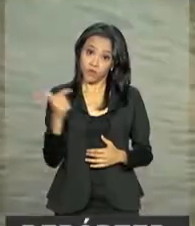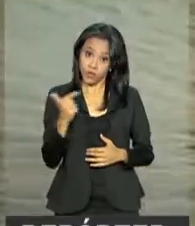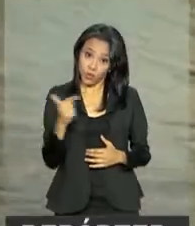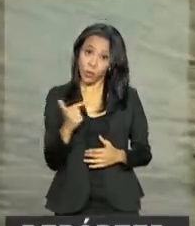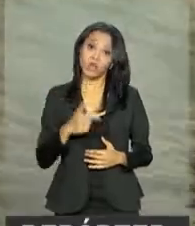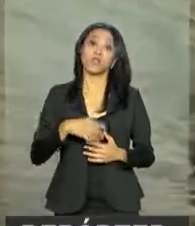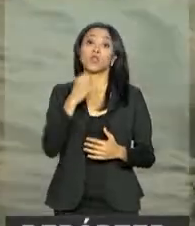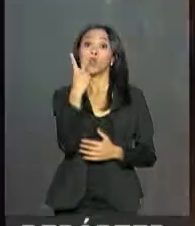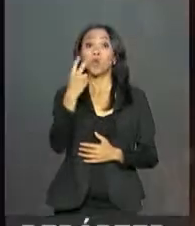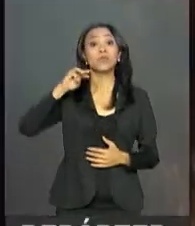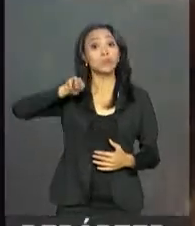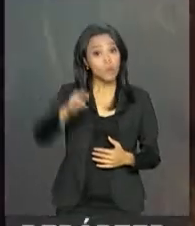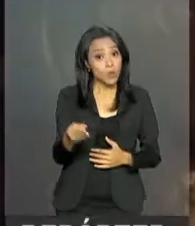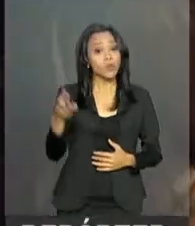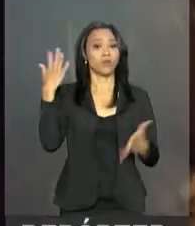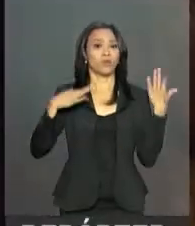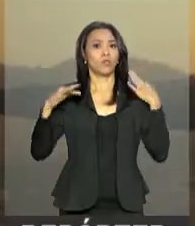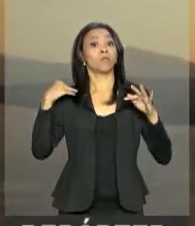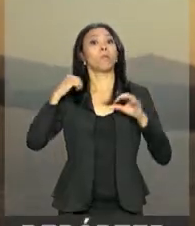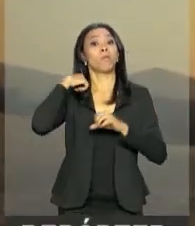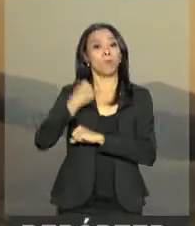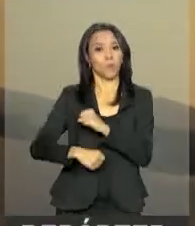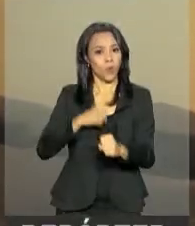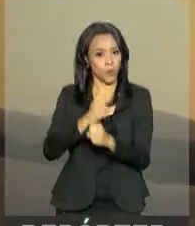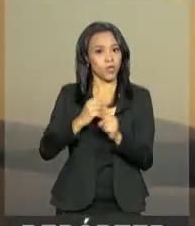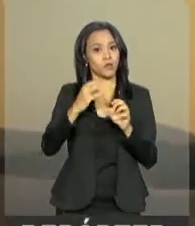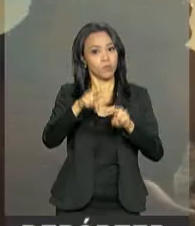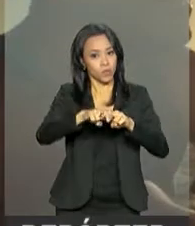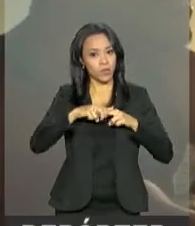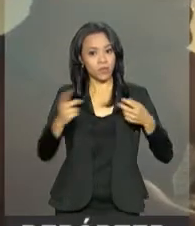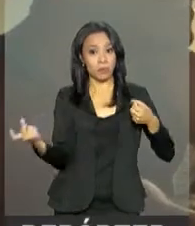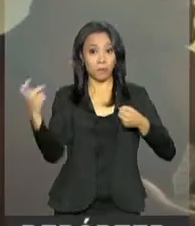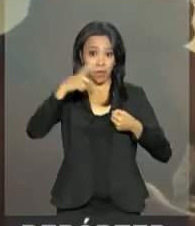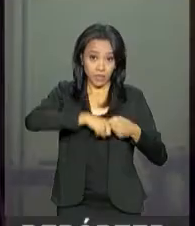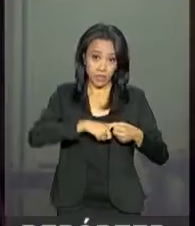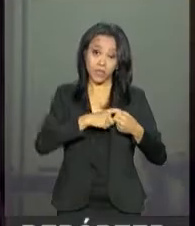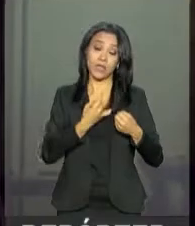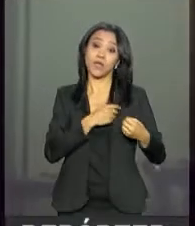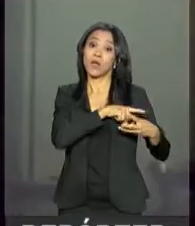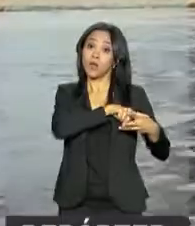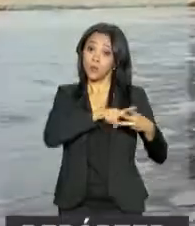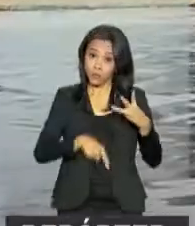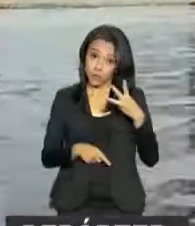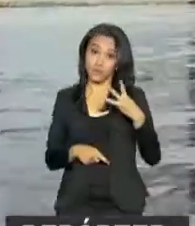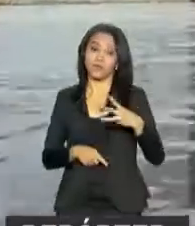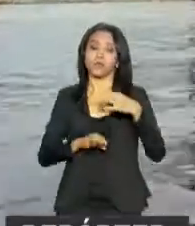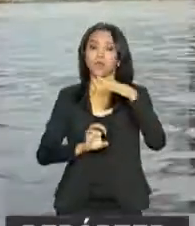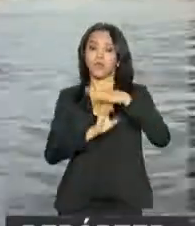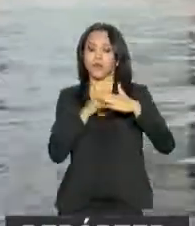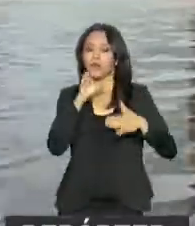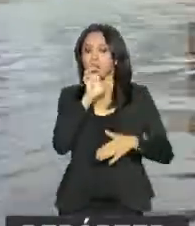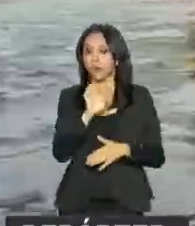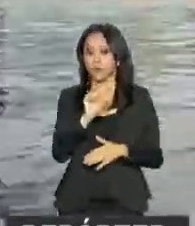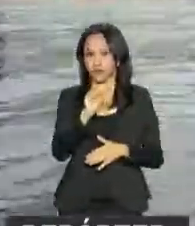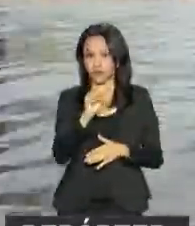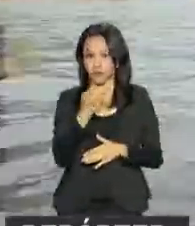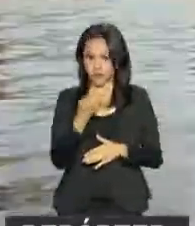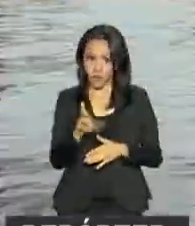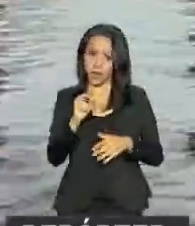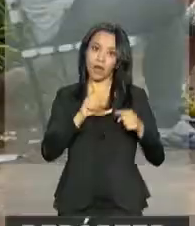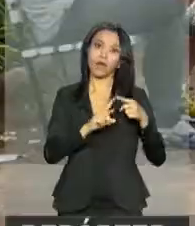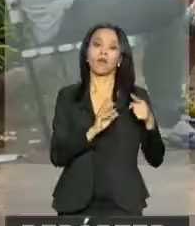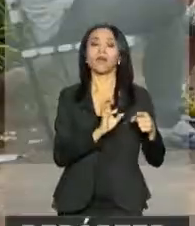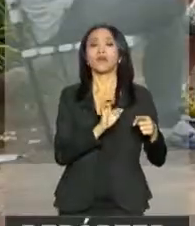ano. Para isso, estão em andamento projetos como a parceria com a Embratur, Sebrae e BNDES. A previsão é de que sejam